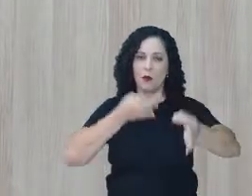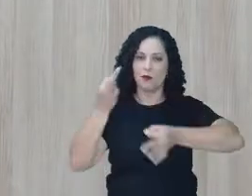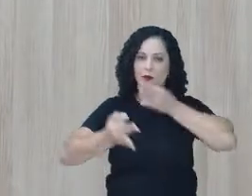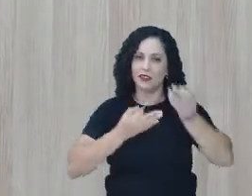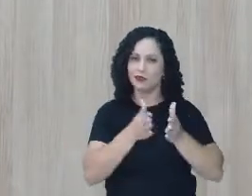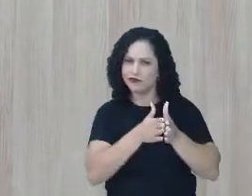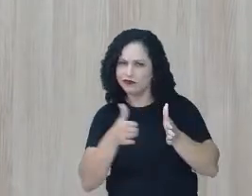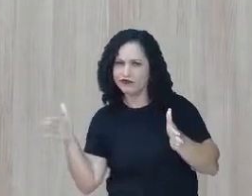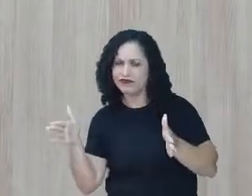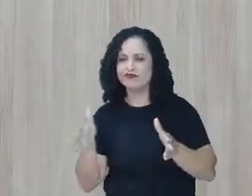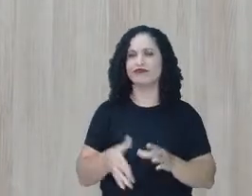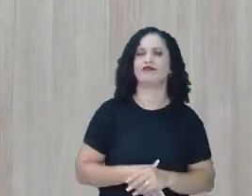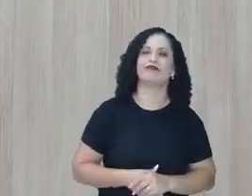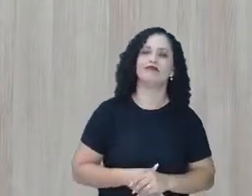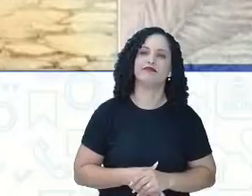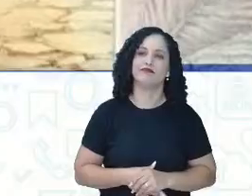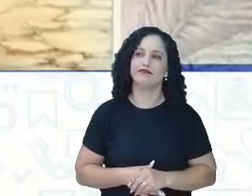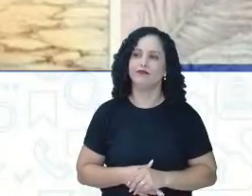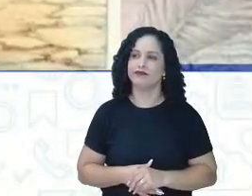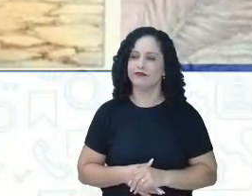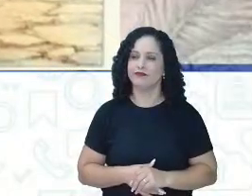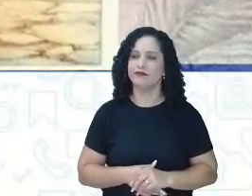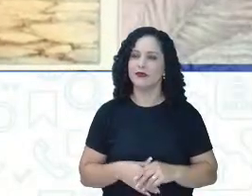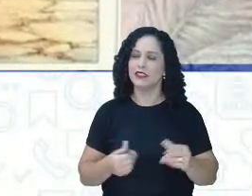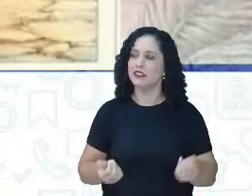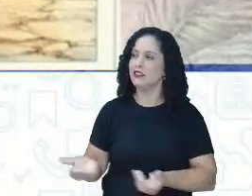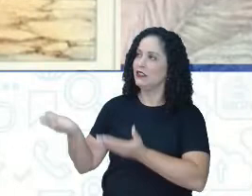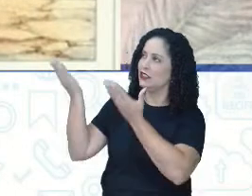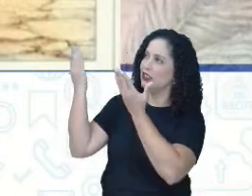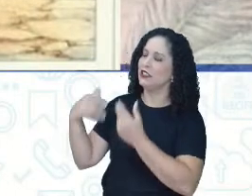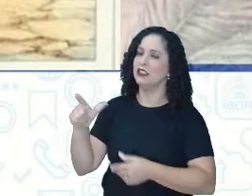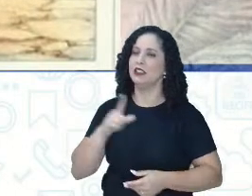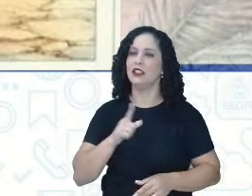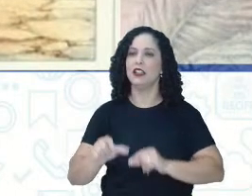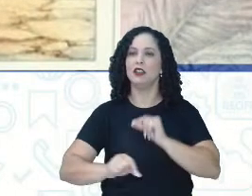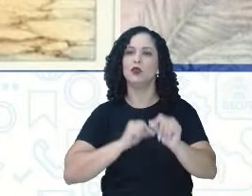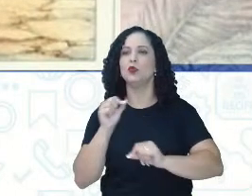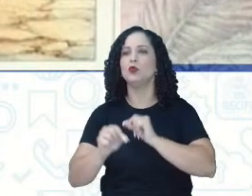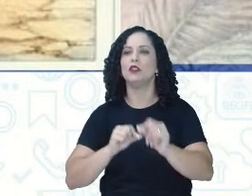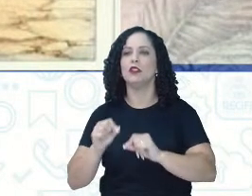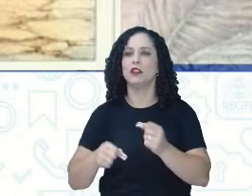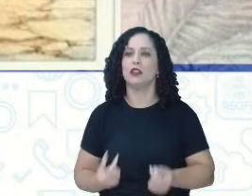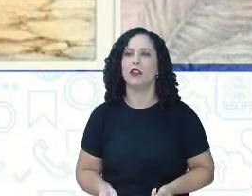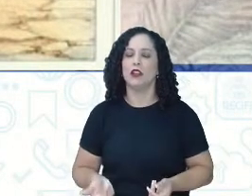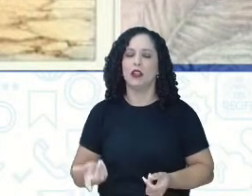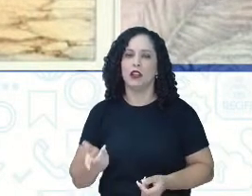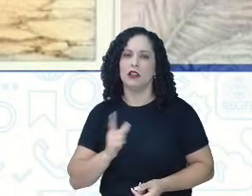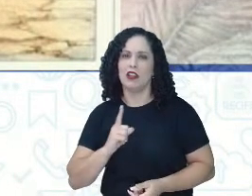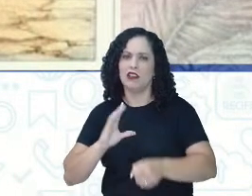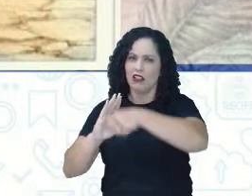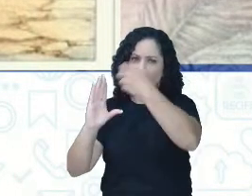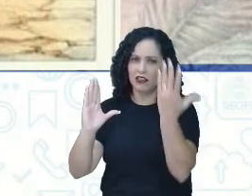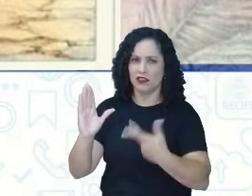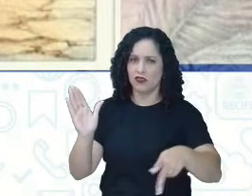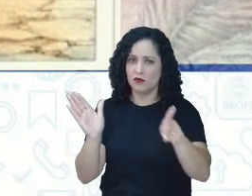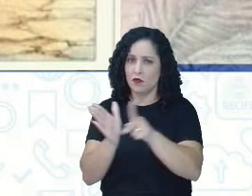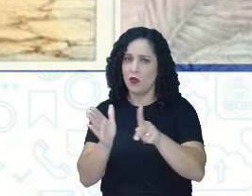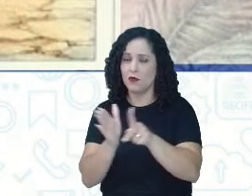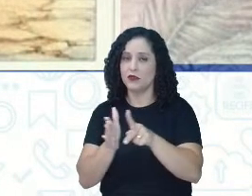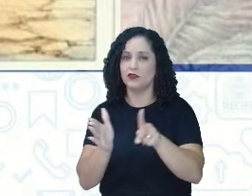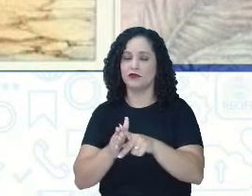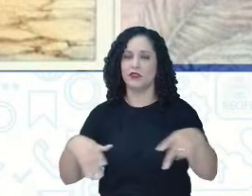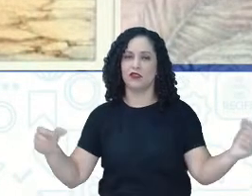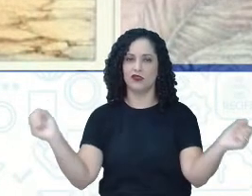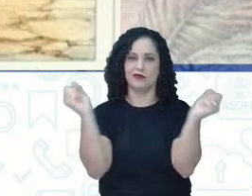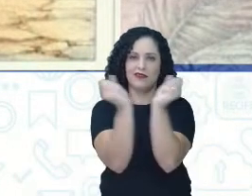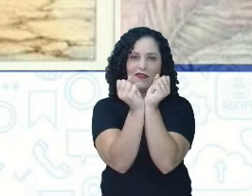seguindo. Essa imagem também traz alguns instrumentos de punição da escravidão. Vocês estão vendo